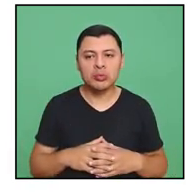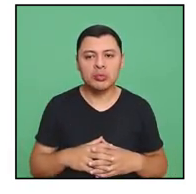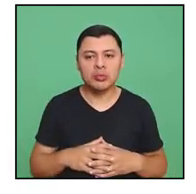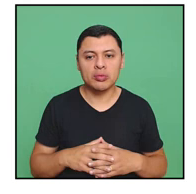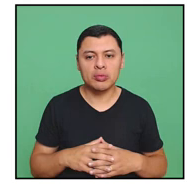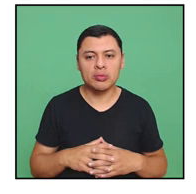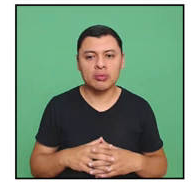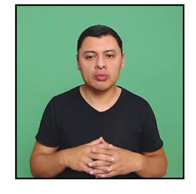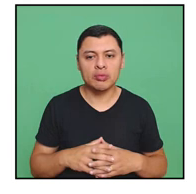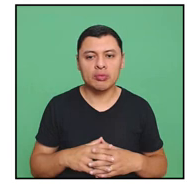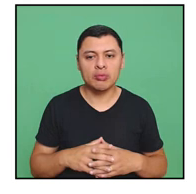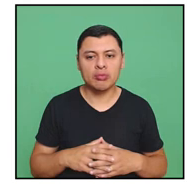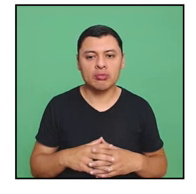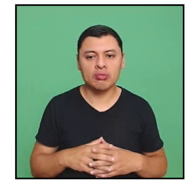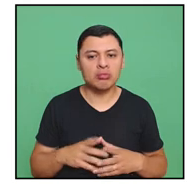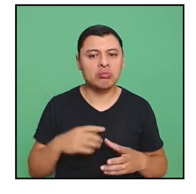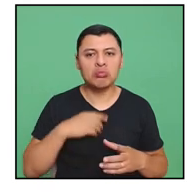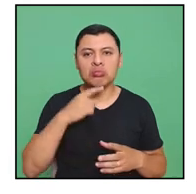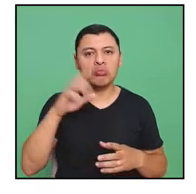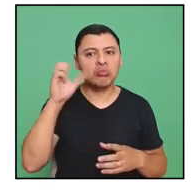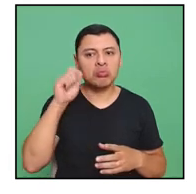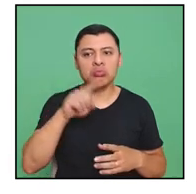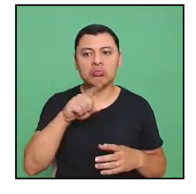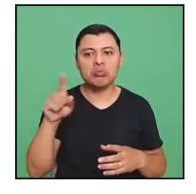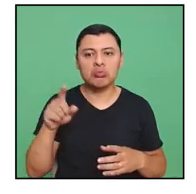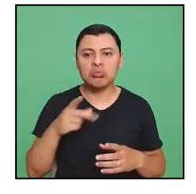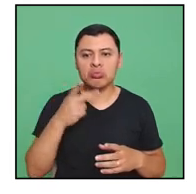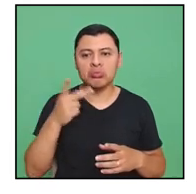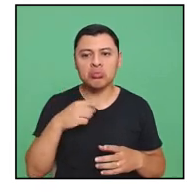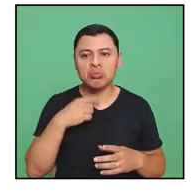eu não consegui ouvir você mais.